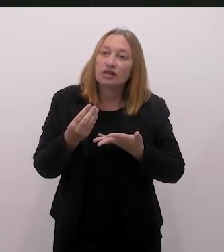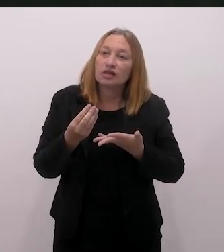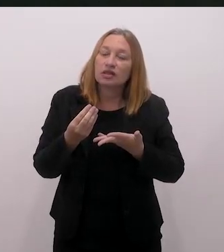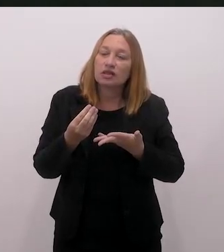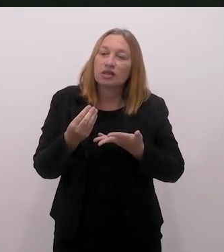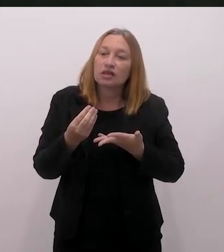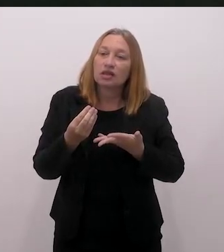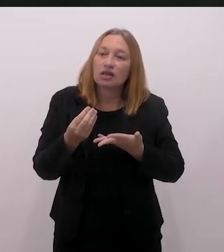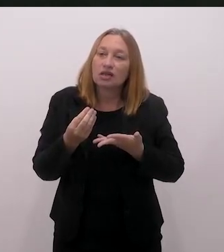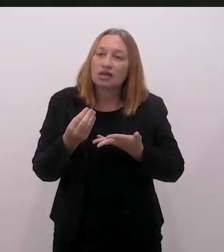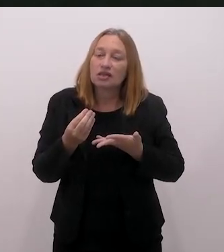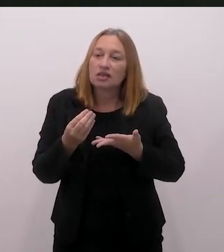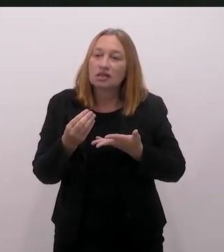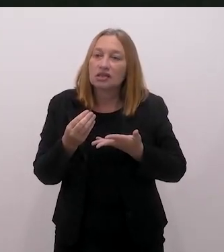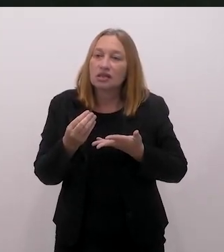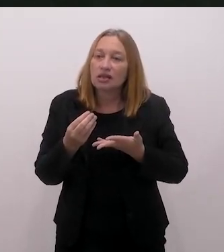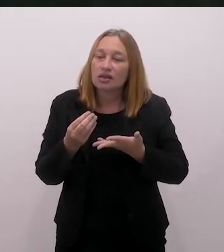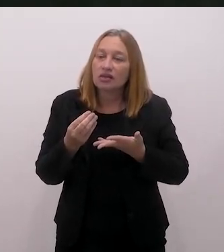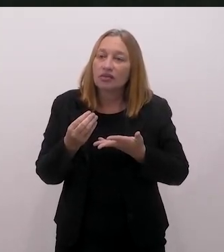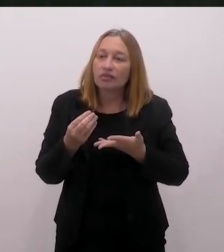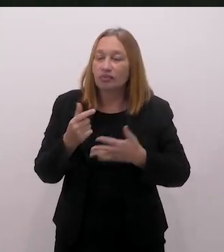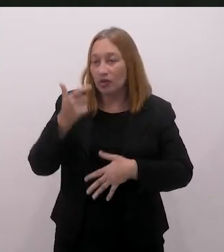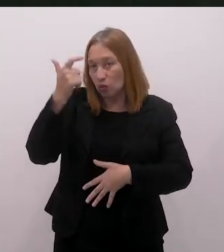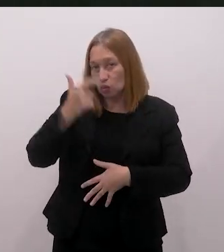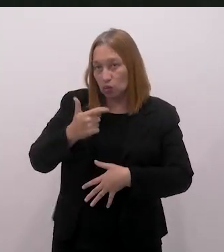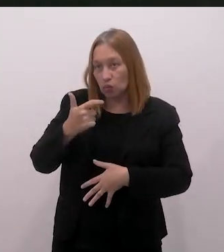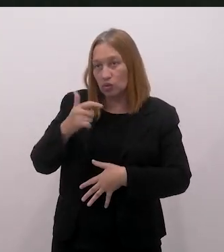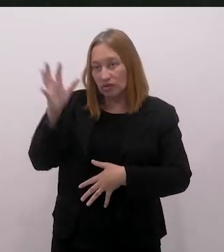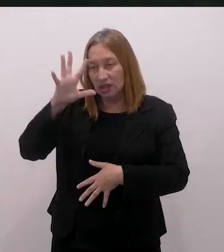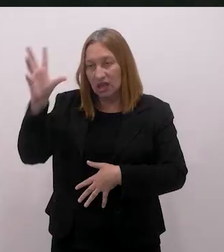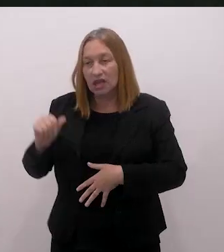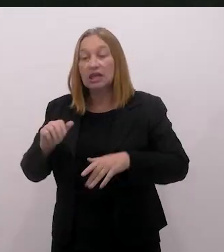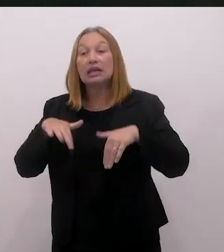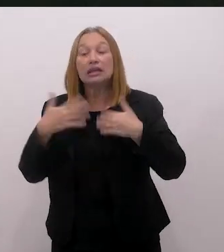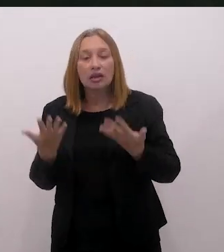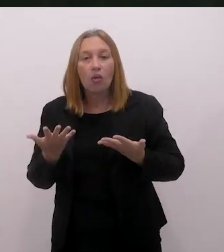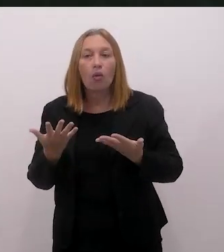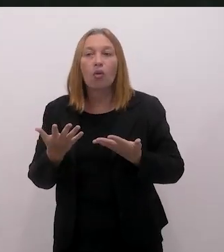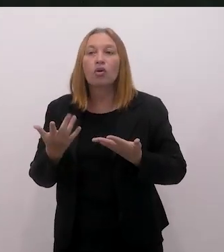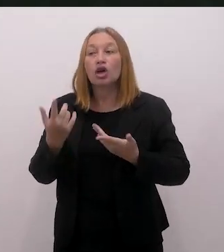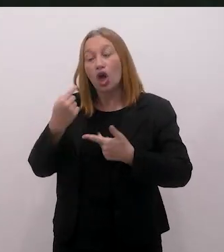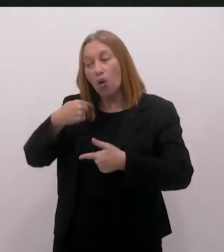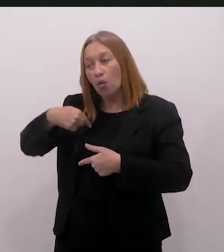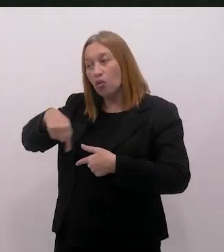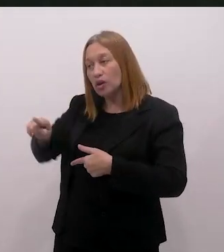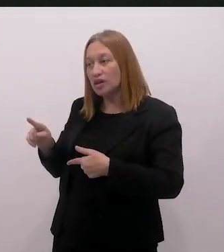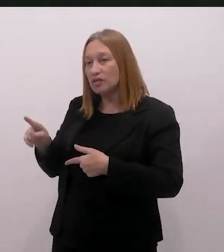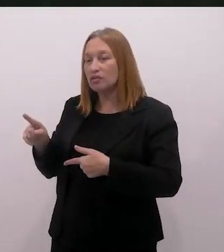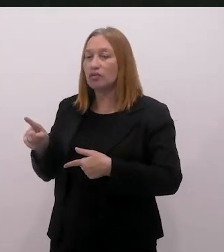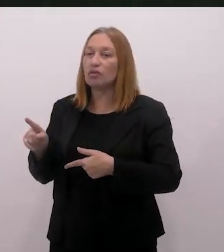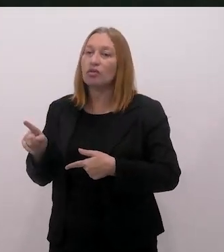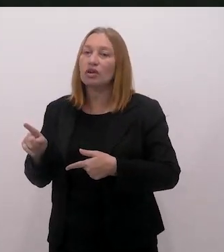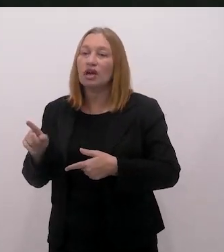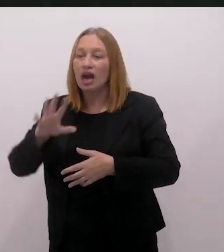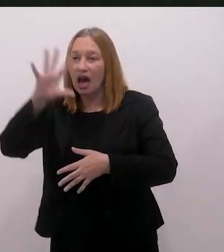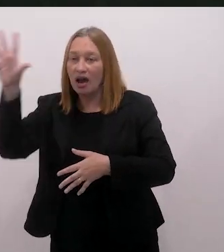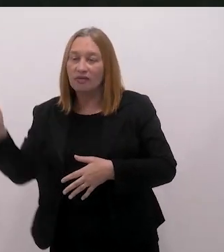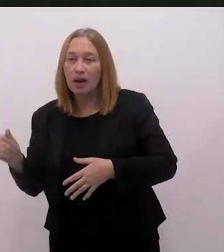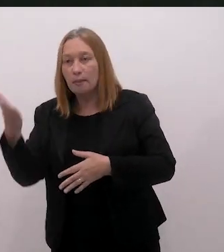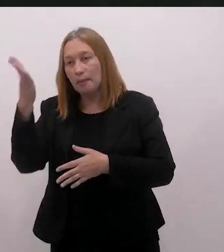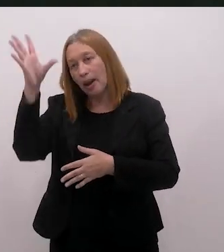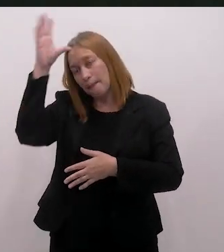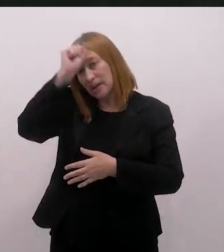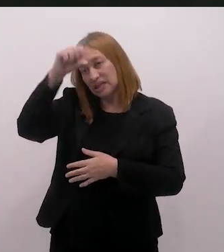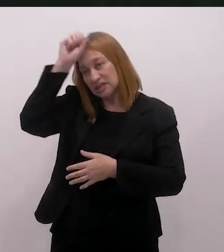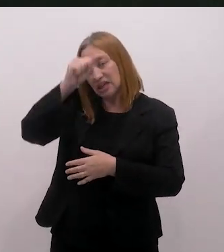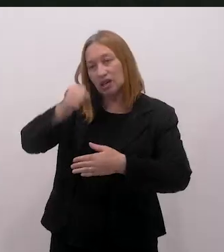pegada da culinária de ser africana. Foi daí que eu resolvi ir à África para aprender alguns